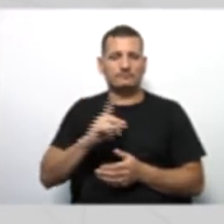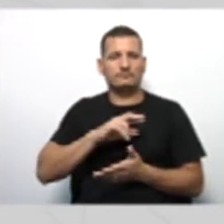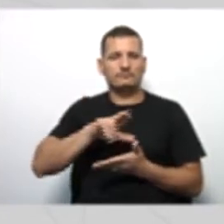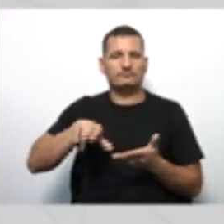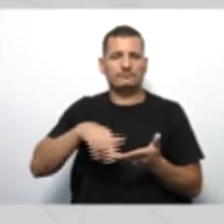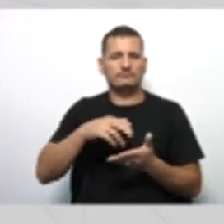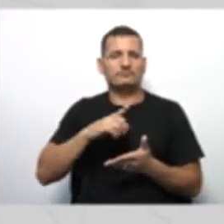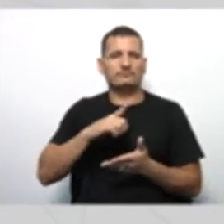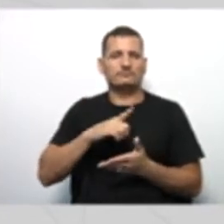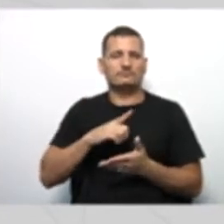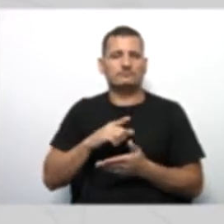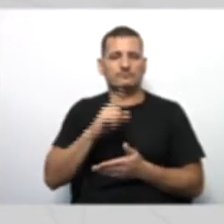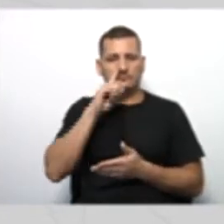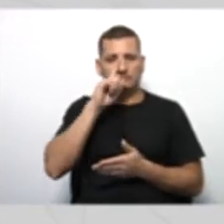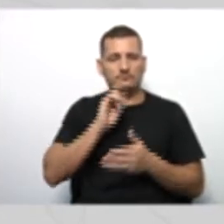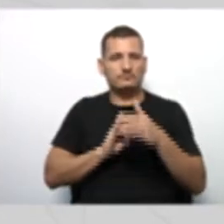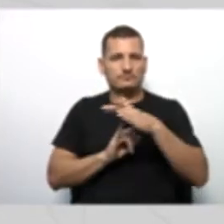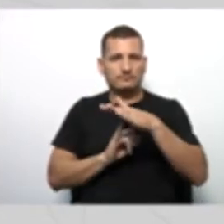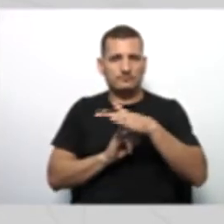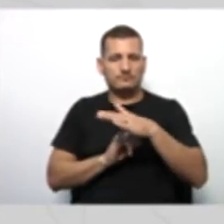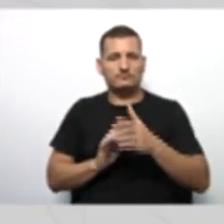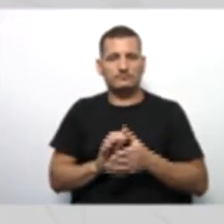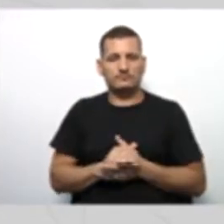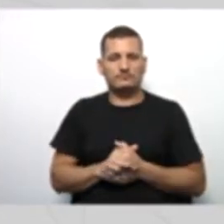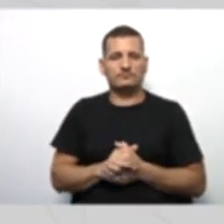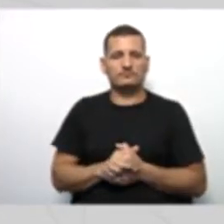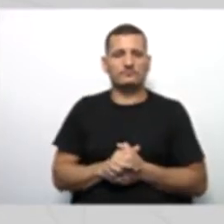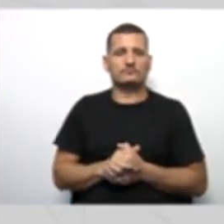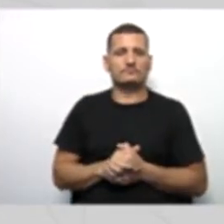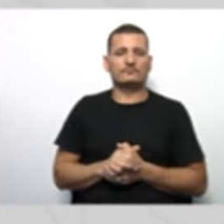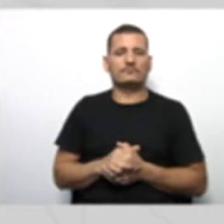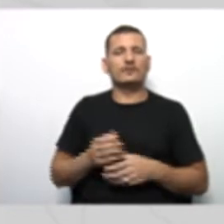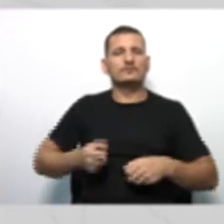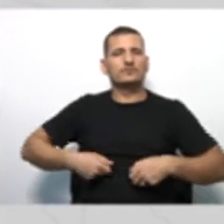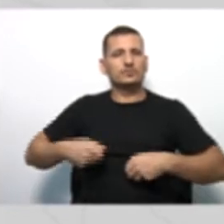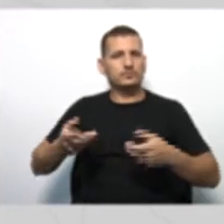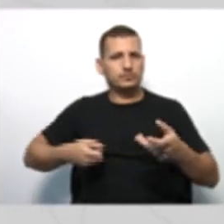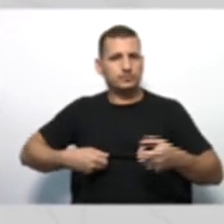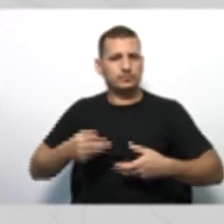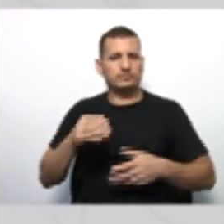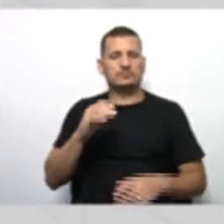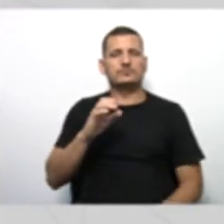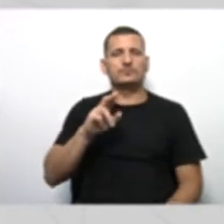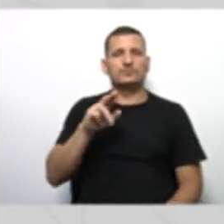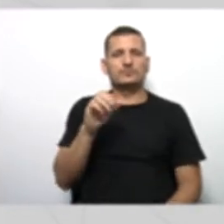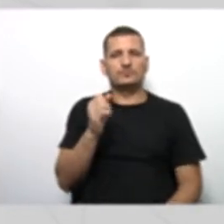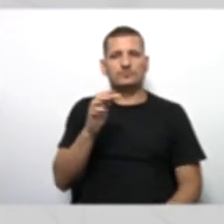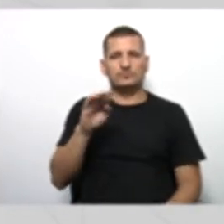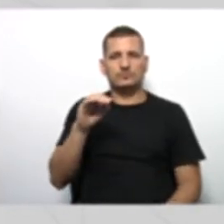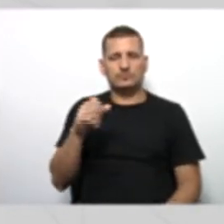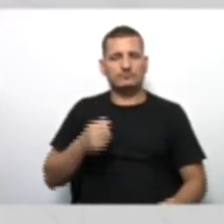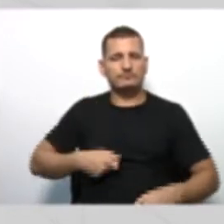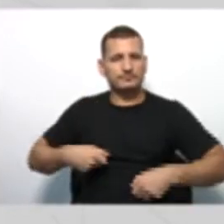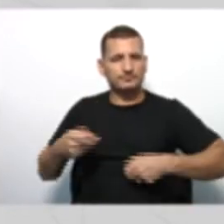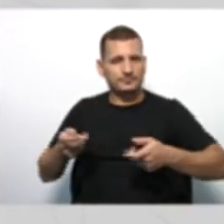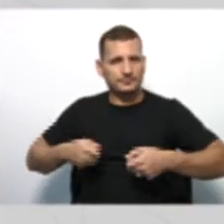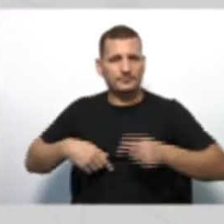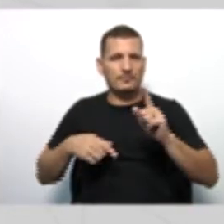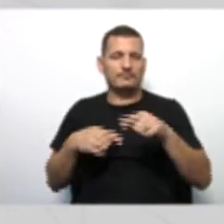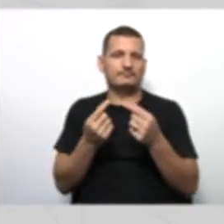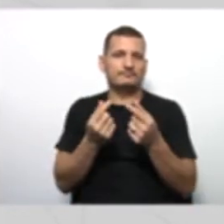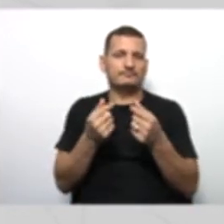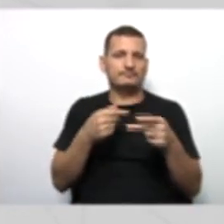relação à minha organização, como que eu vou executar esse projeto, como que ela vai disponibilizar os recursos materiais e humanos, tá?